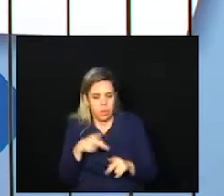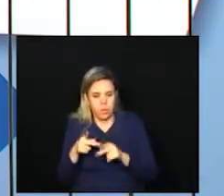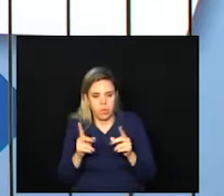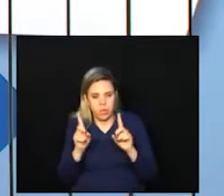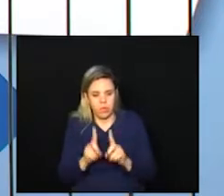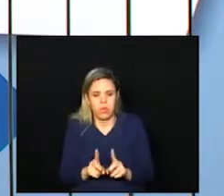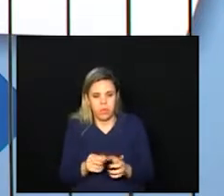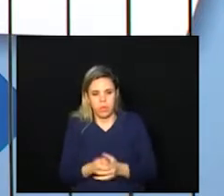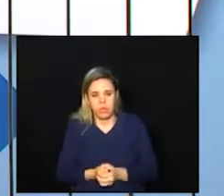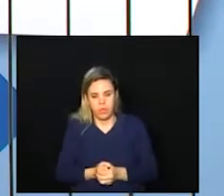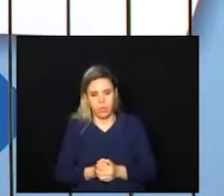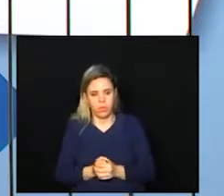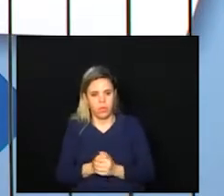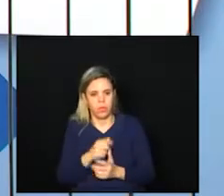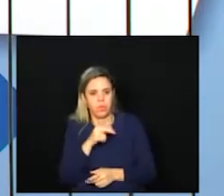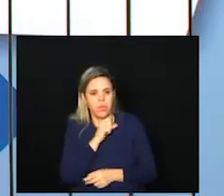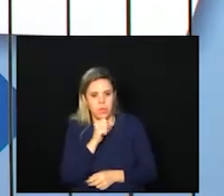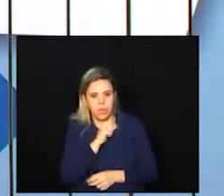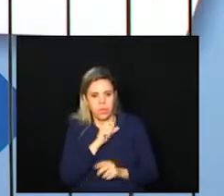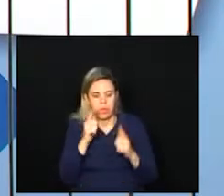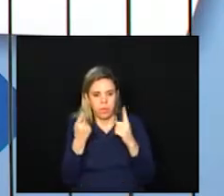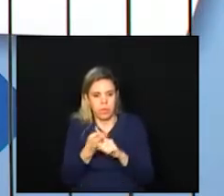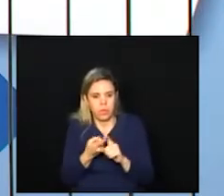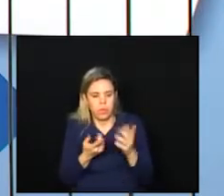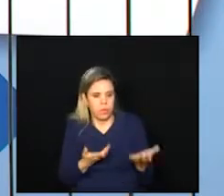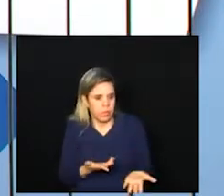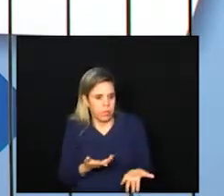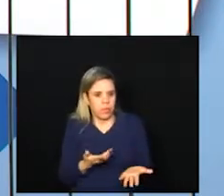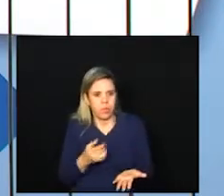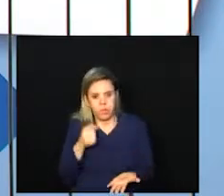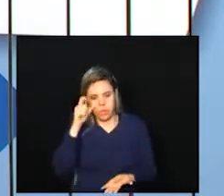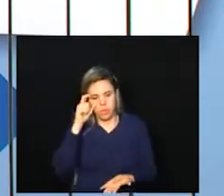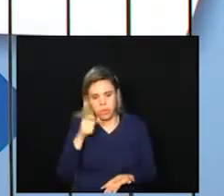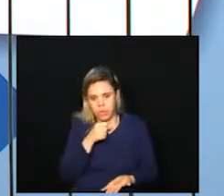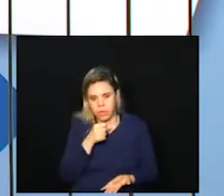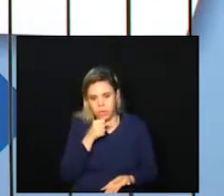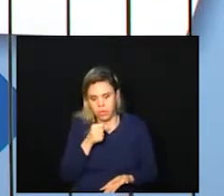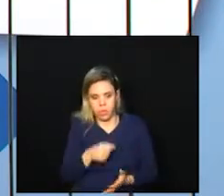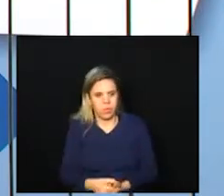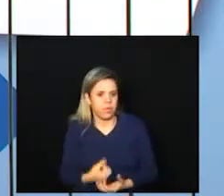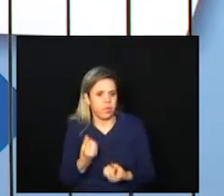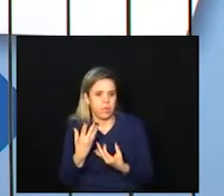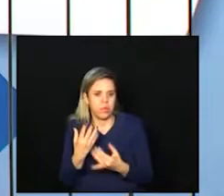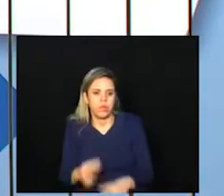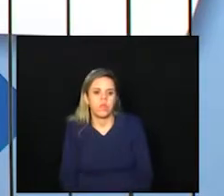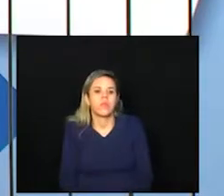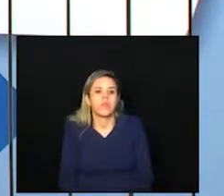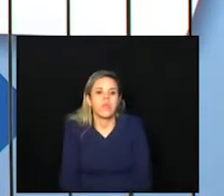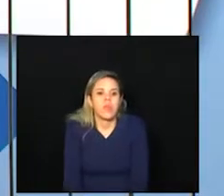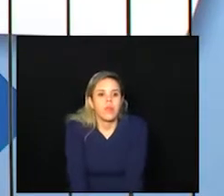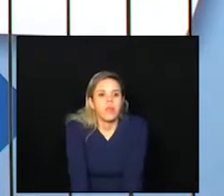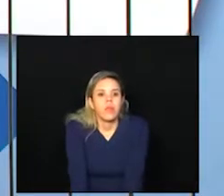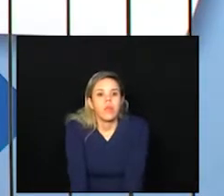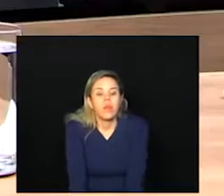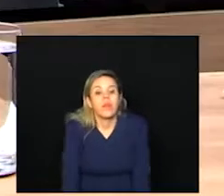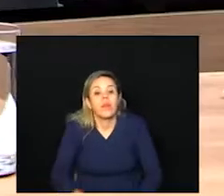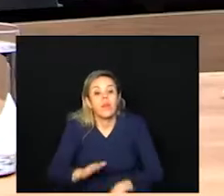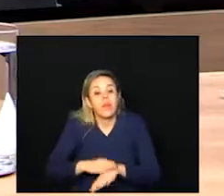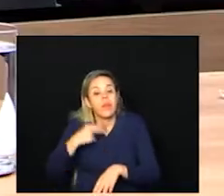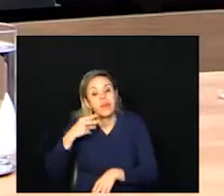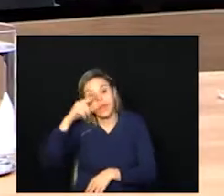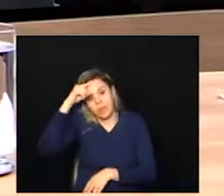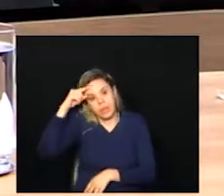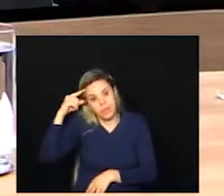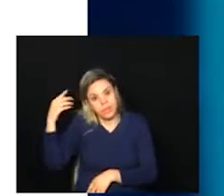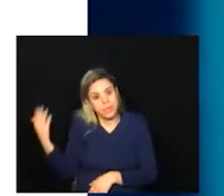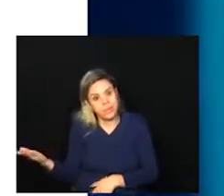com deficiência, idosos e gestantes. Michel Morim é quem traz as informações. De autoria do vereador